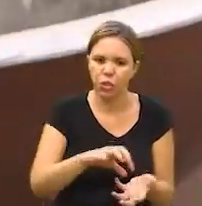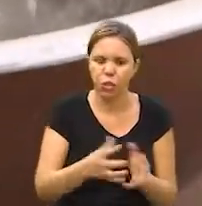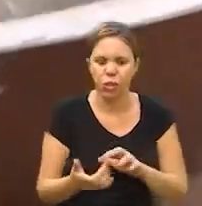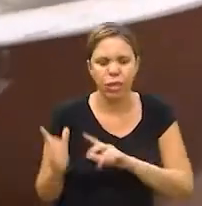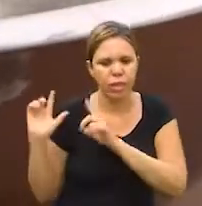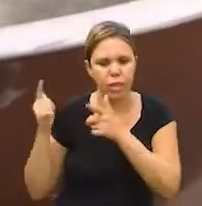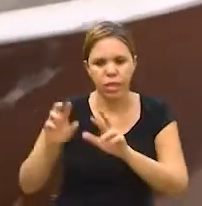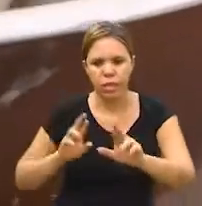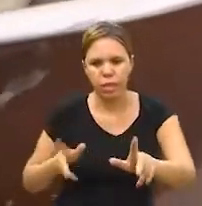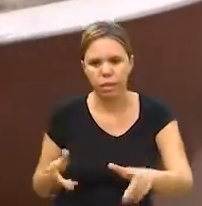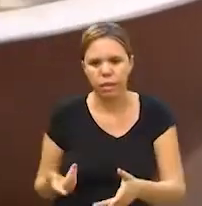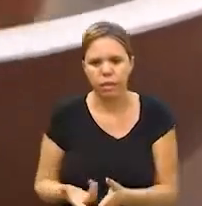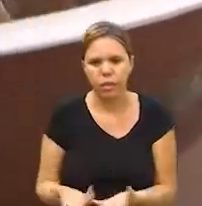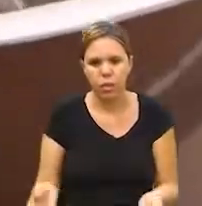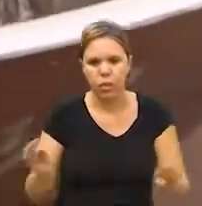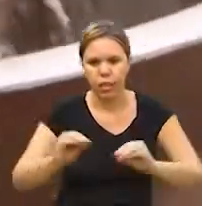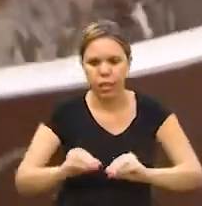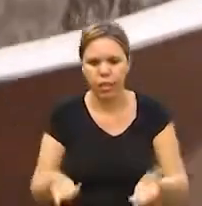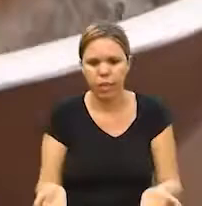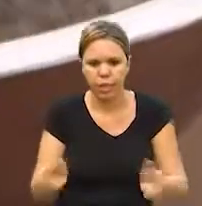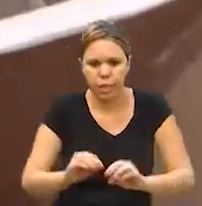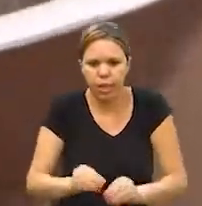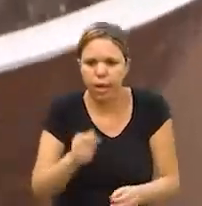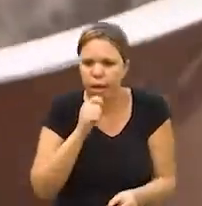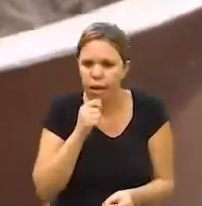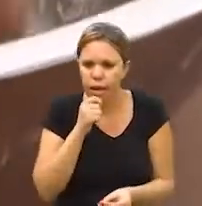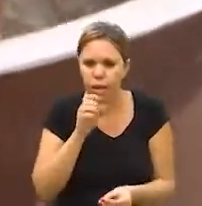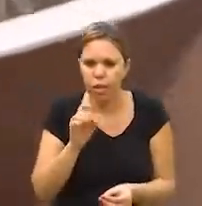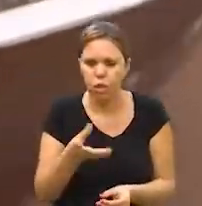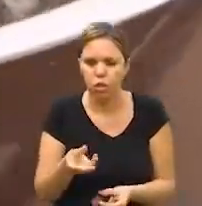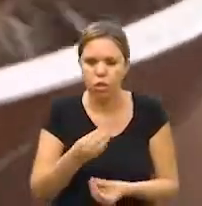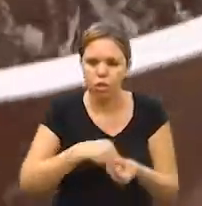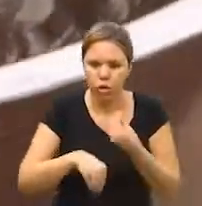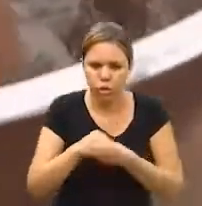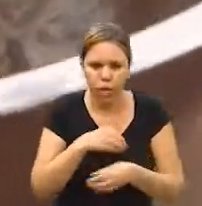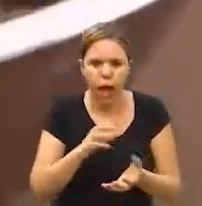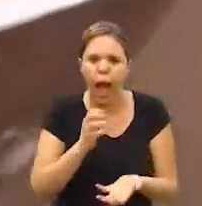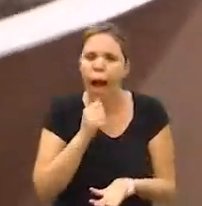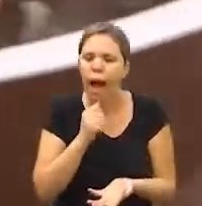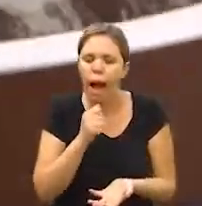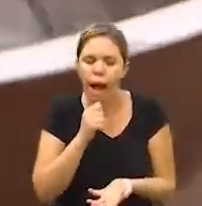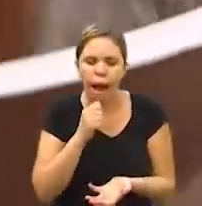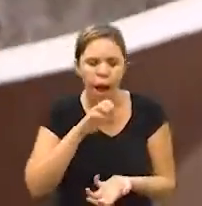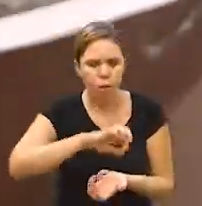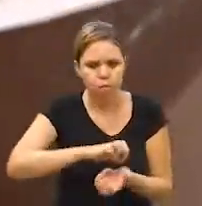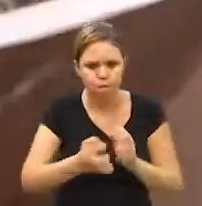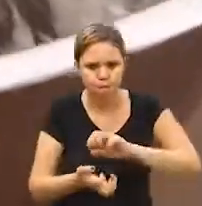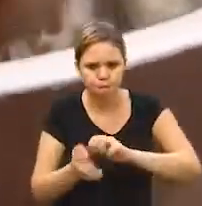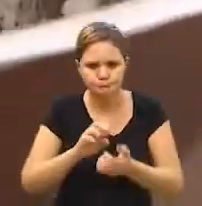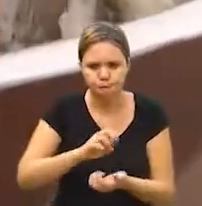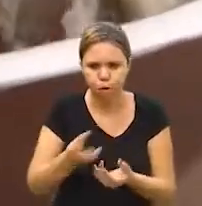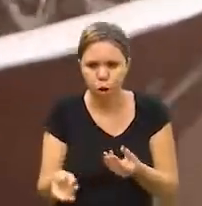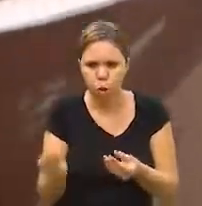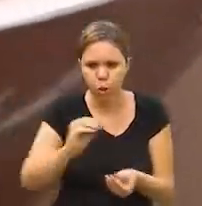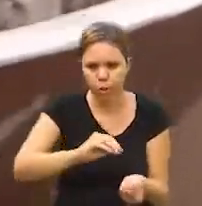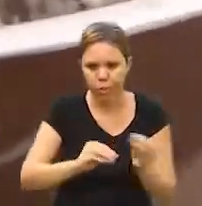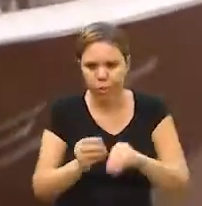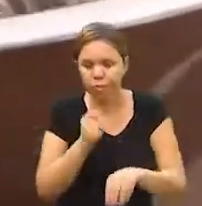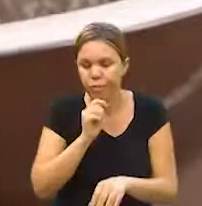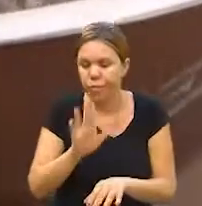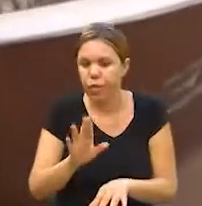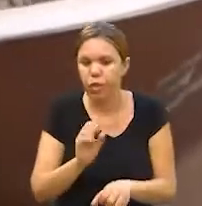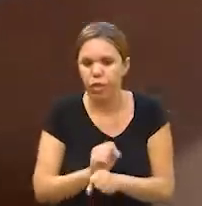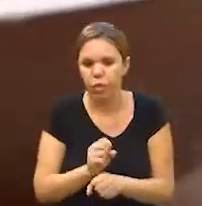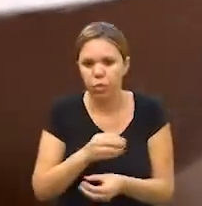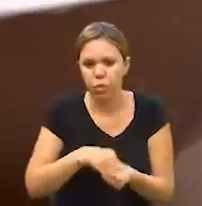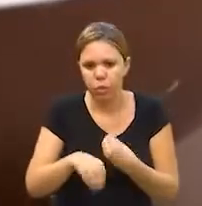tradicional. Seria uma dobra que você está fazendo? Não. Não é eu dobra. Eu estou agregando. Não, tá. É uma sova. Tá. E não é uma dobra. Tá. Eu estou agregando